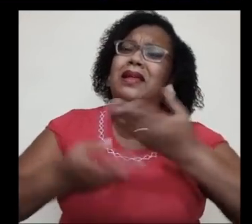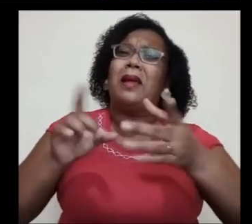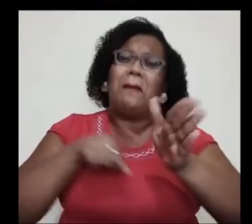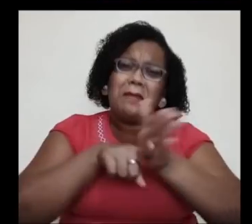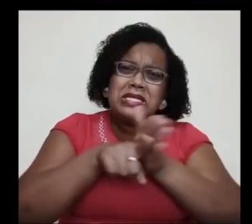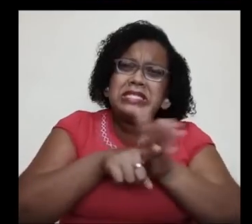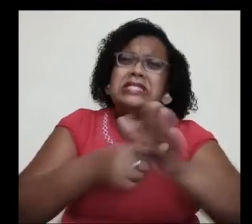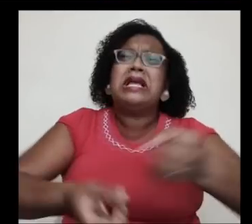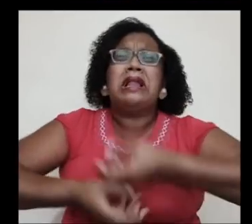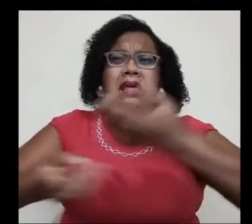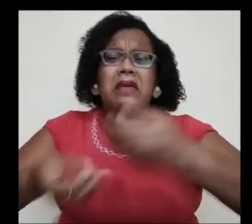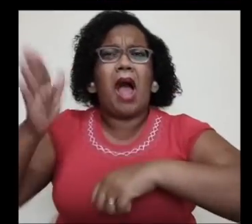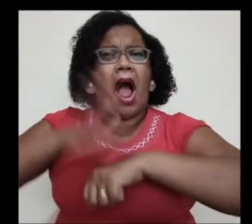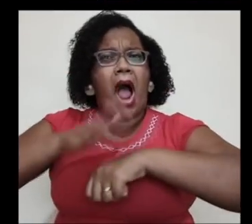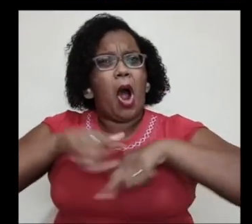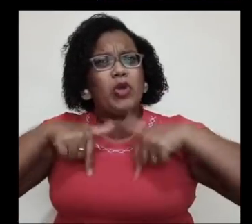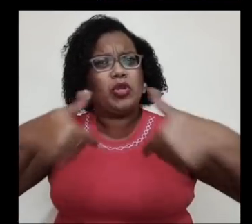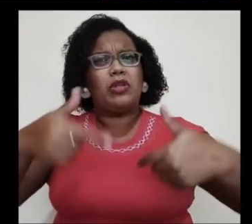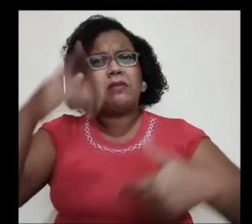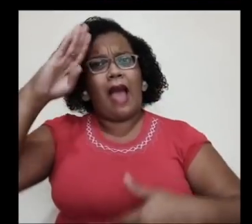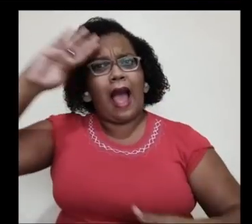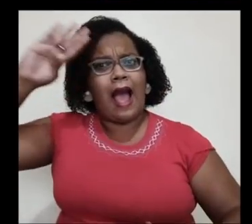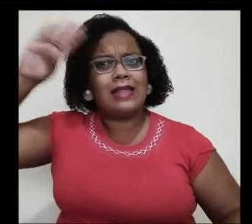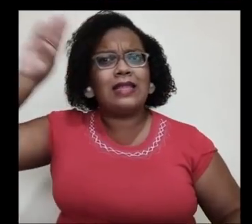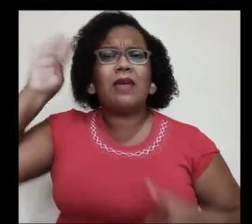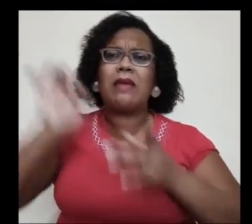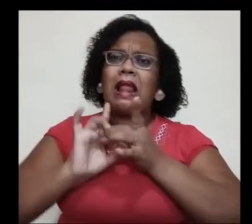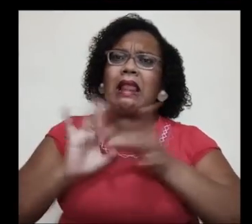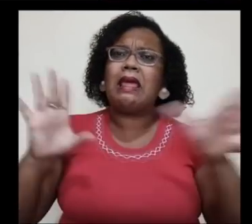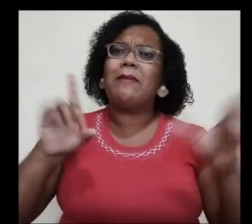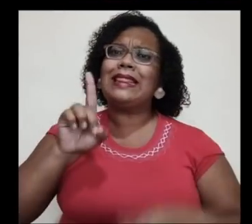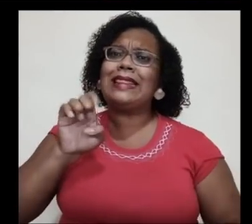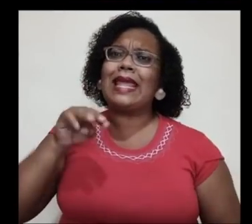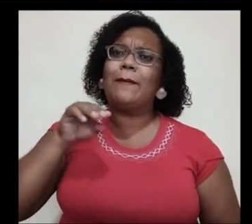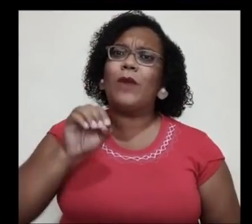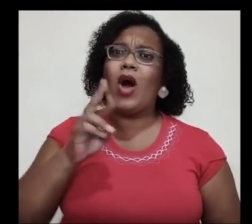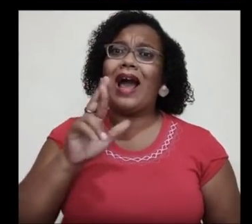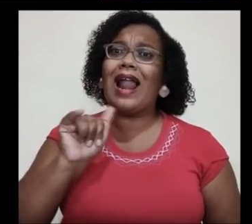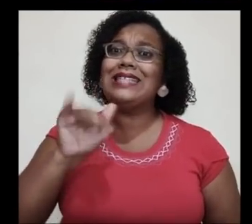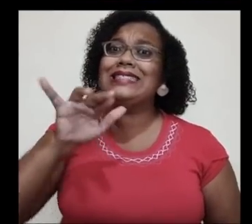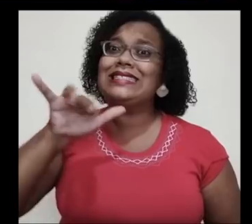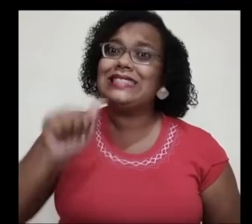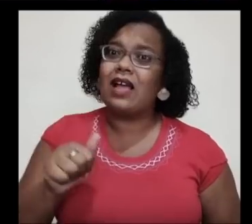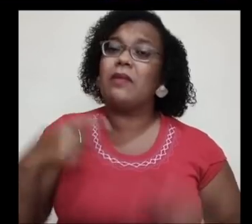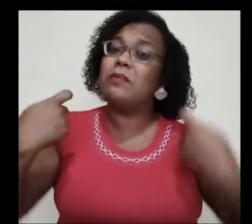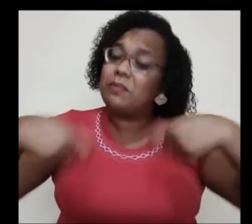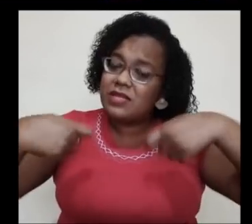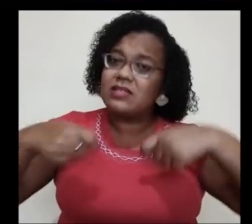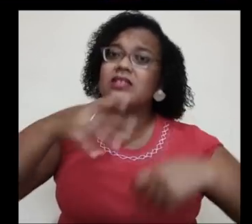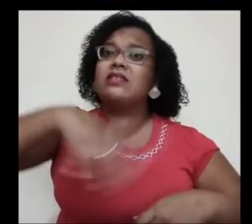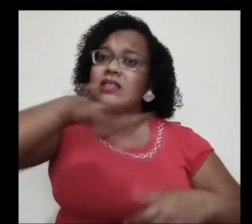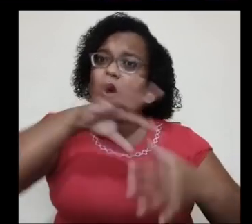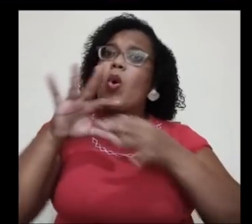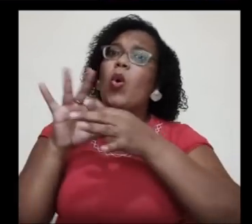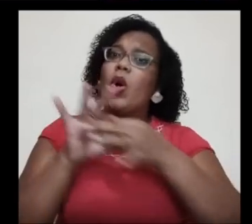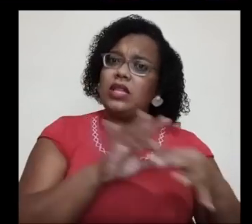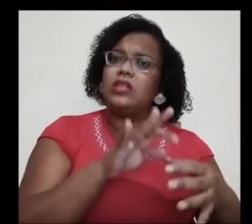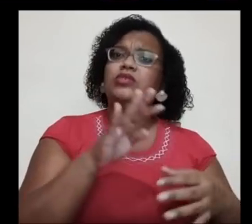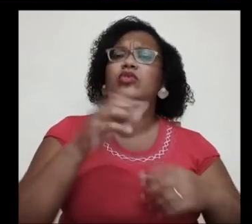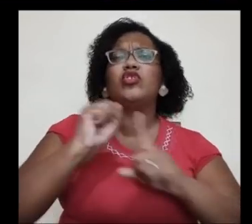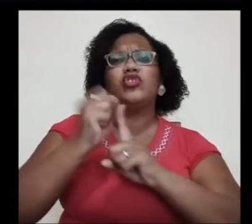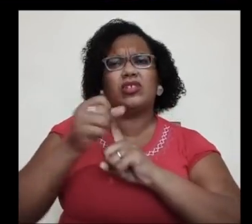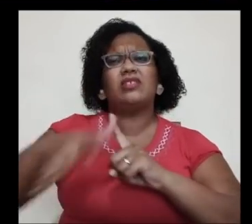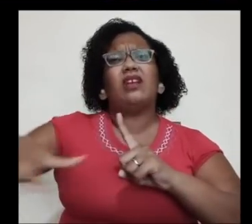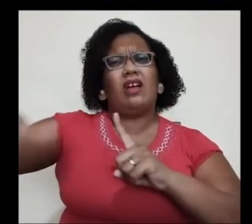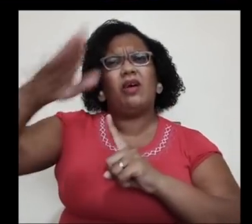contexto mais amplo também da sociedade brasileira é importante para que a ciência, a tecnologia e a inovação se desenvolvam e possam cumprir também o seu